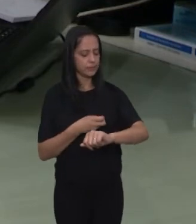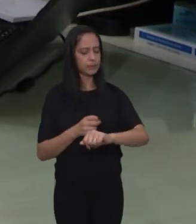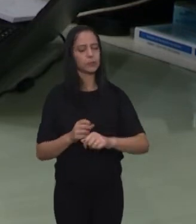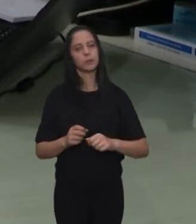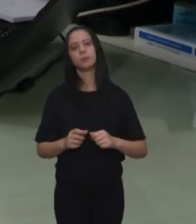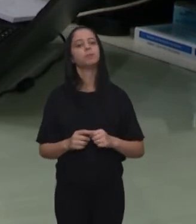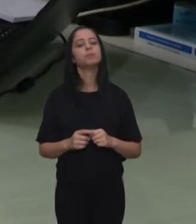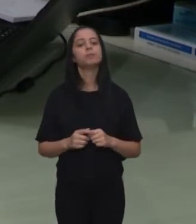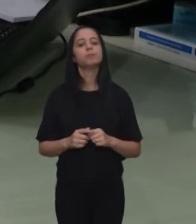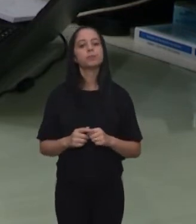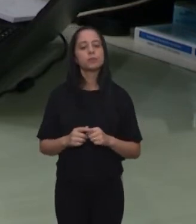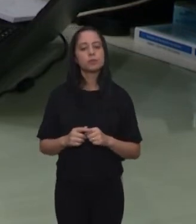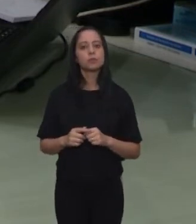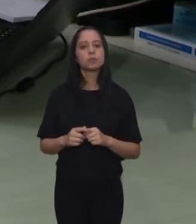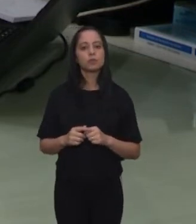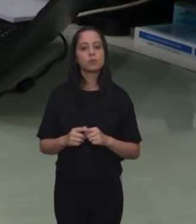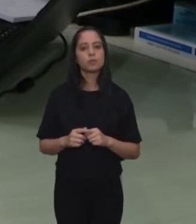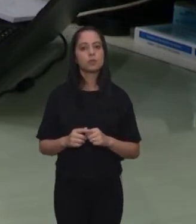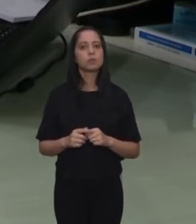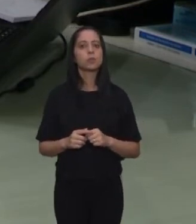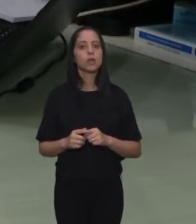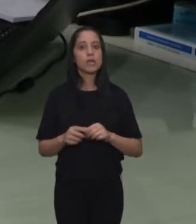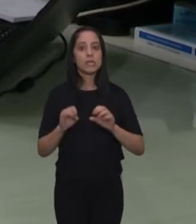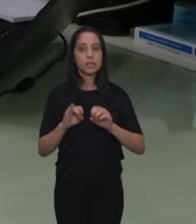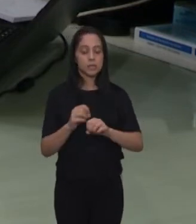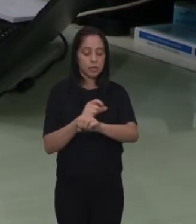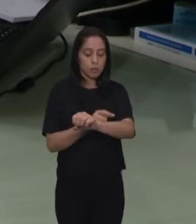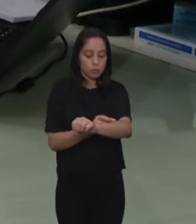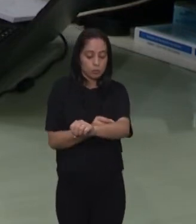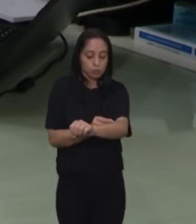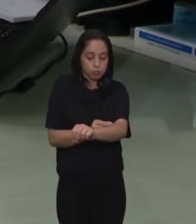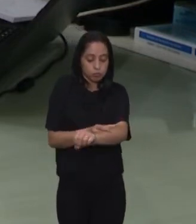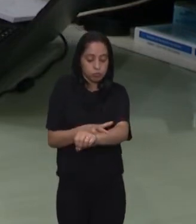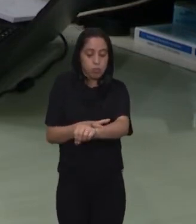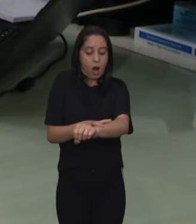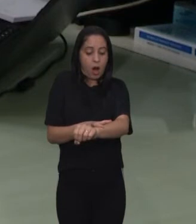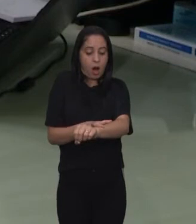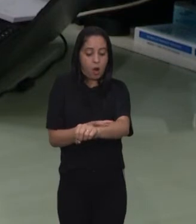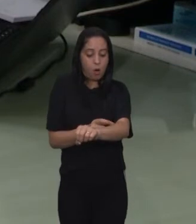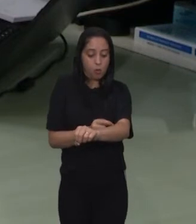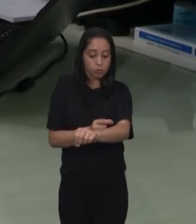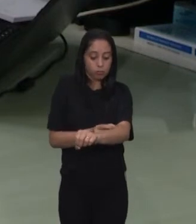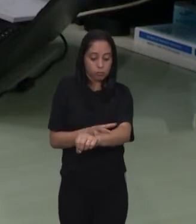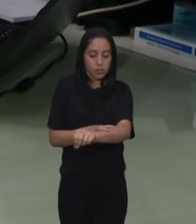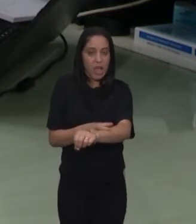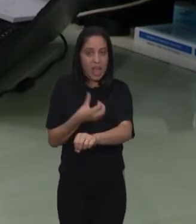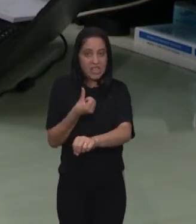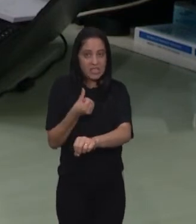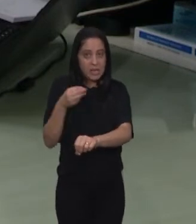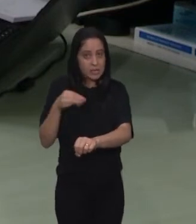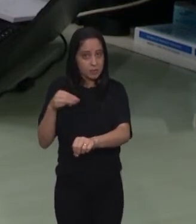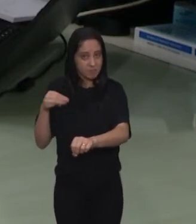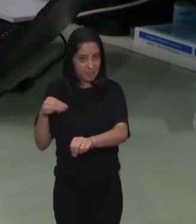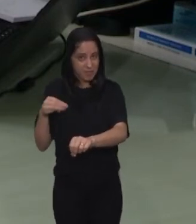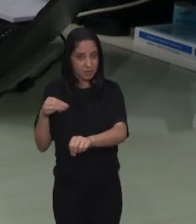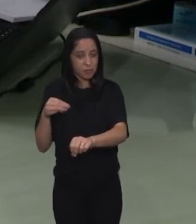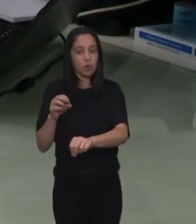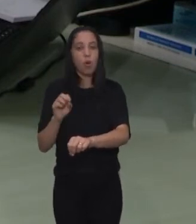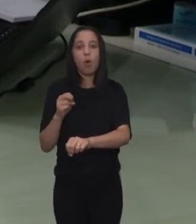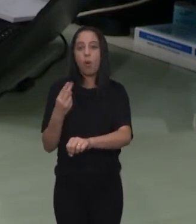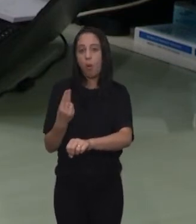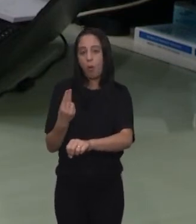possa estar errado de diâmetro as lesões com margens 6 mm de diâmetro